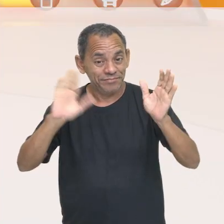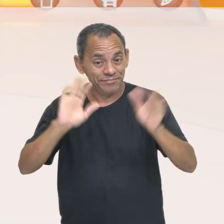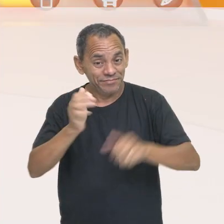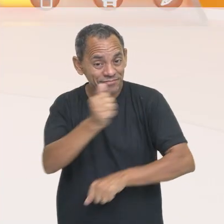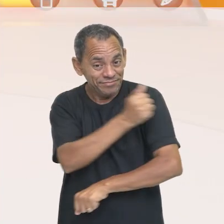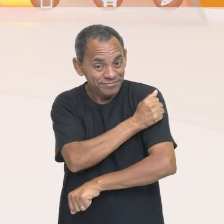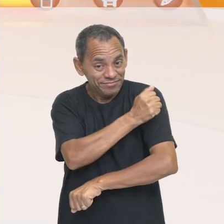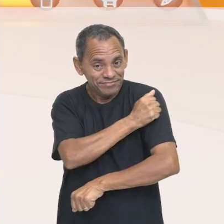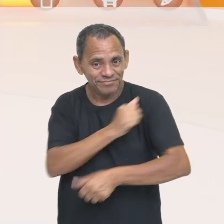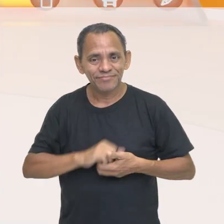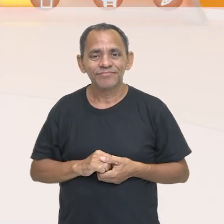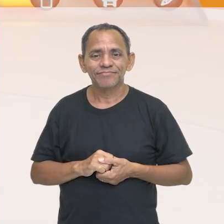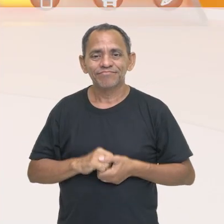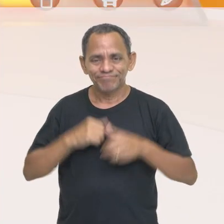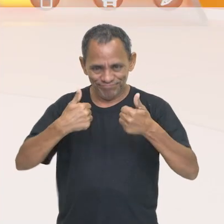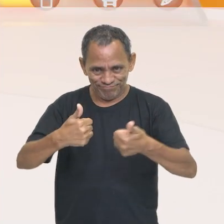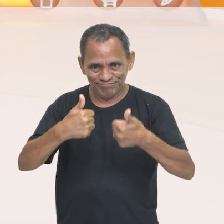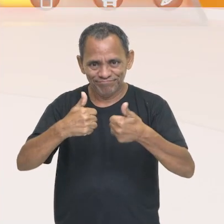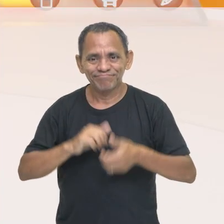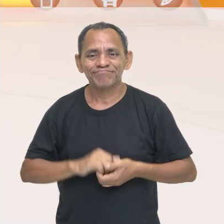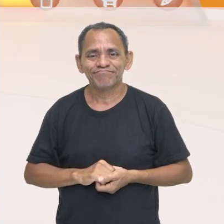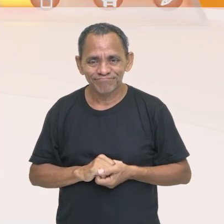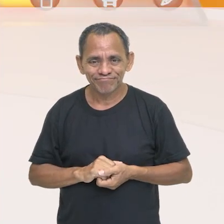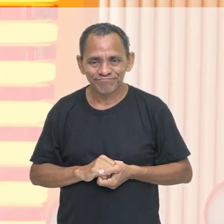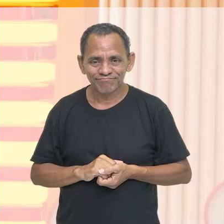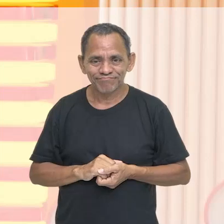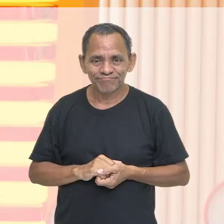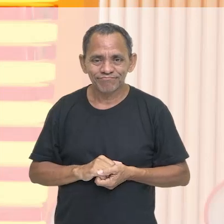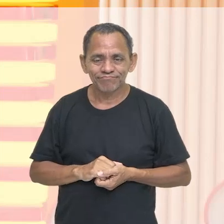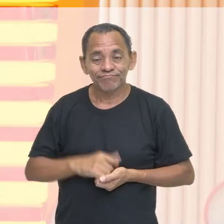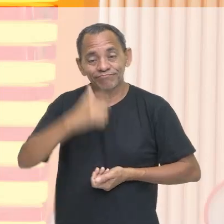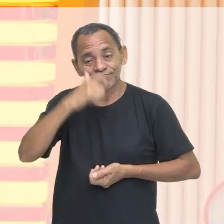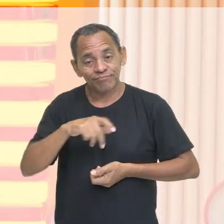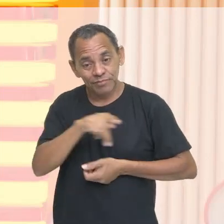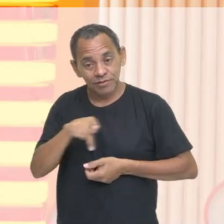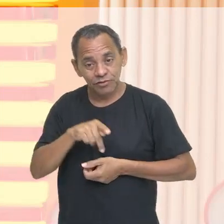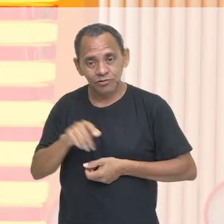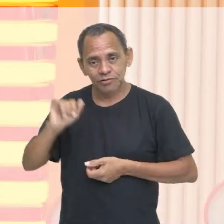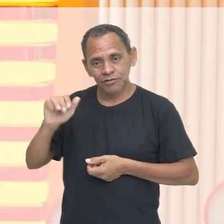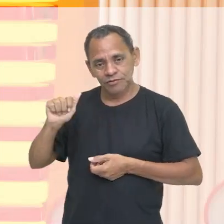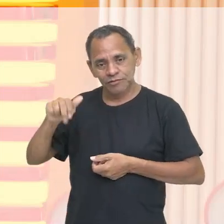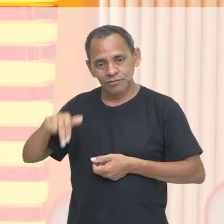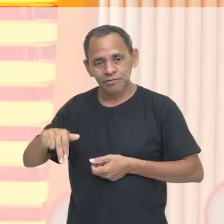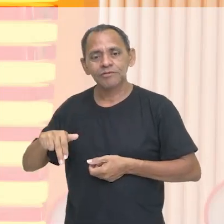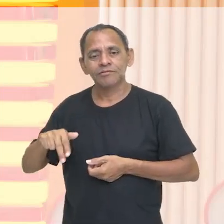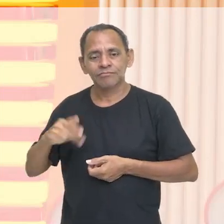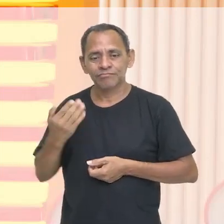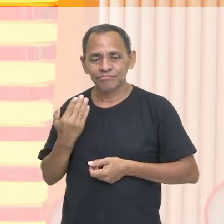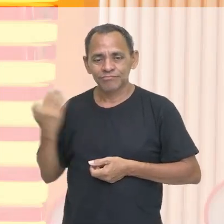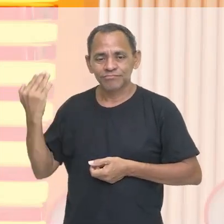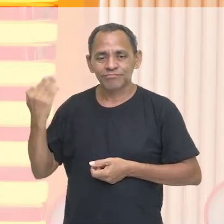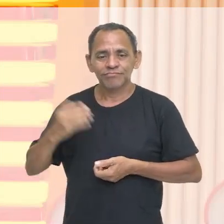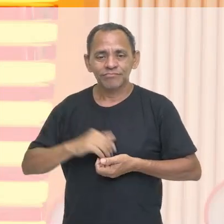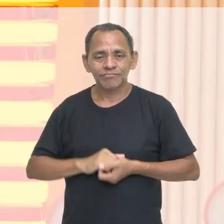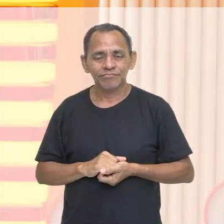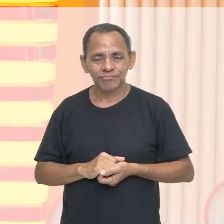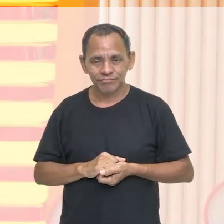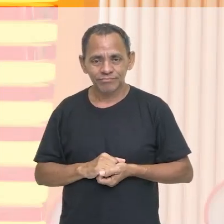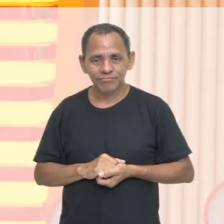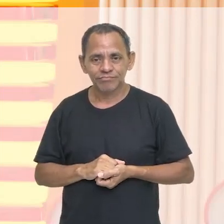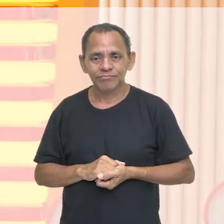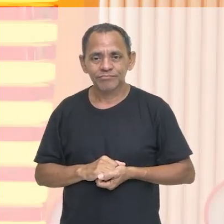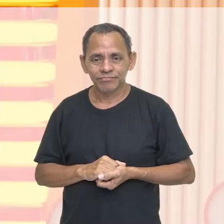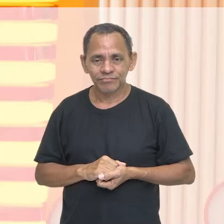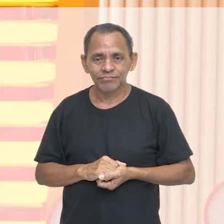Olá, queridos alunos, tudo bem com vocês? Eu sou o professor Ian Souto, do Componente de